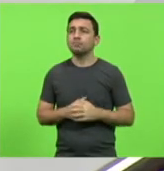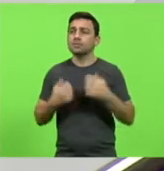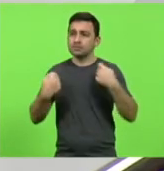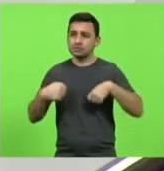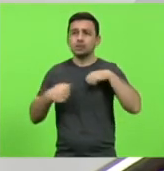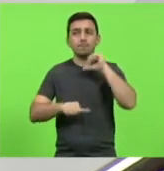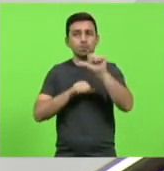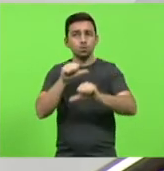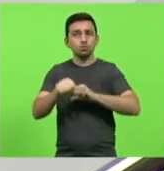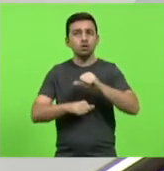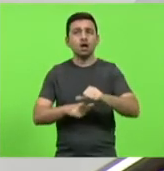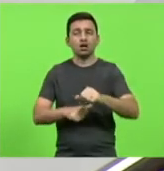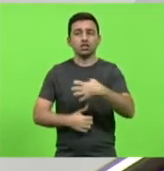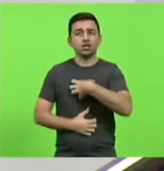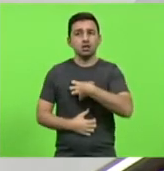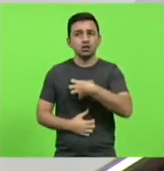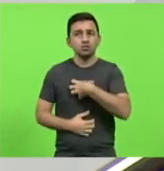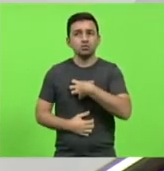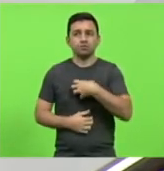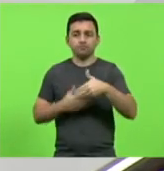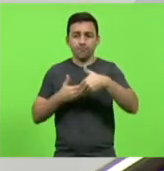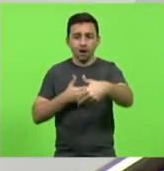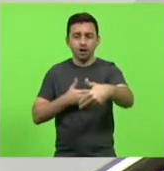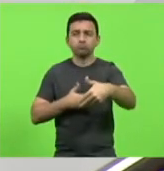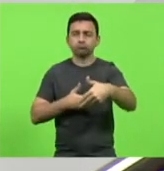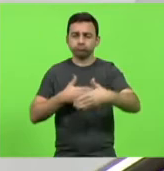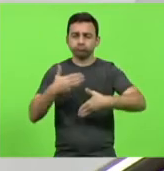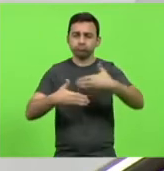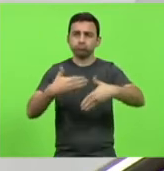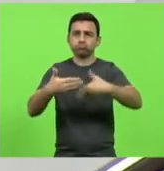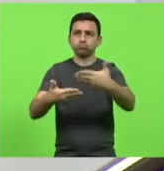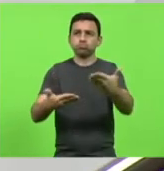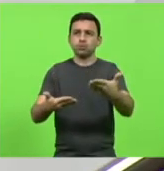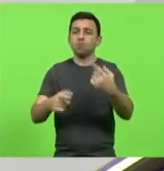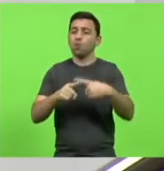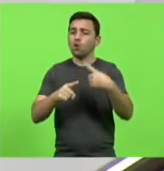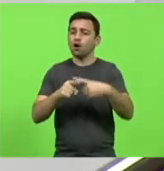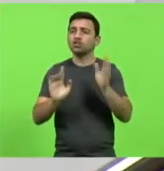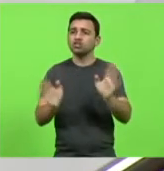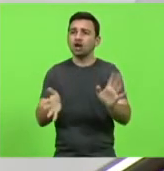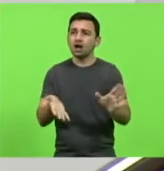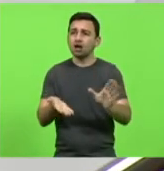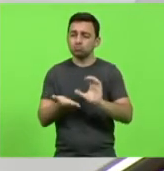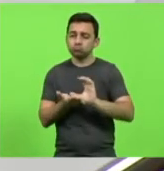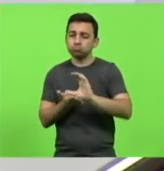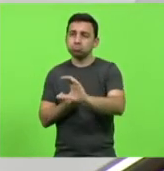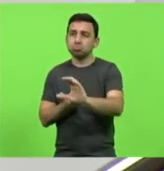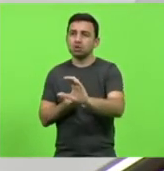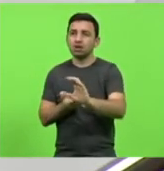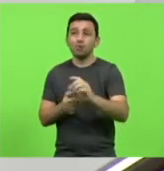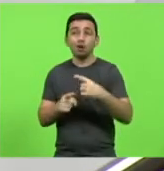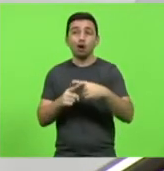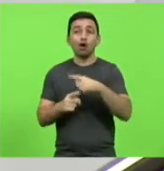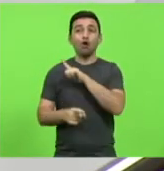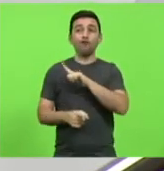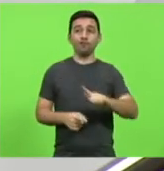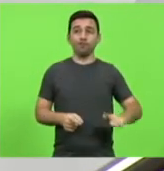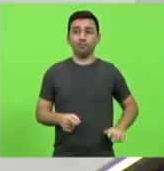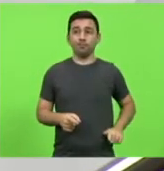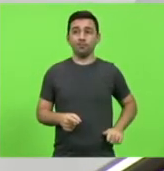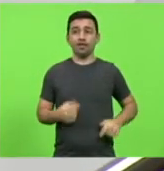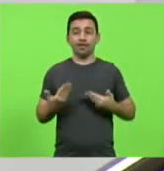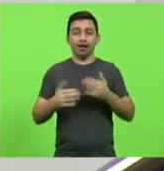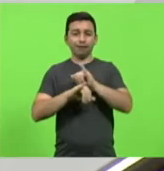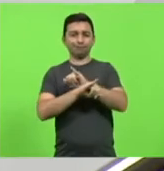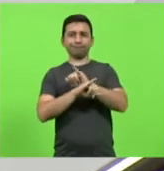modus operandi. Por que, nobres deputados, foi aplicado os recursos dessa maneira? Porque daí vai o governador e